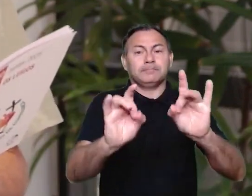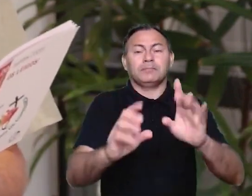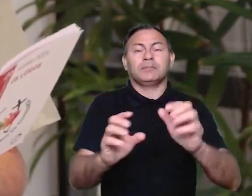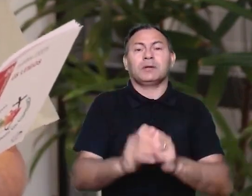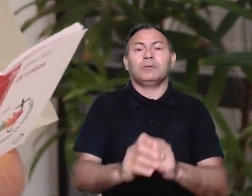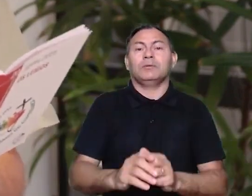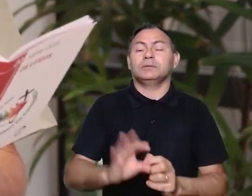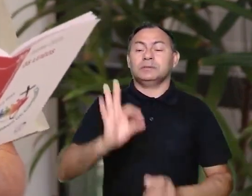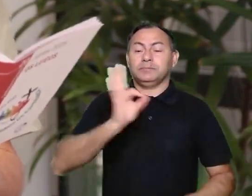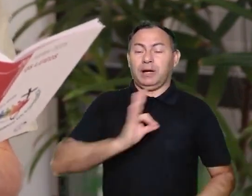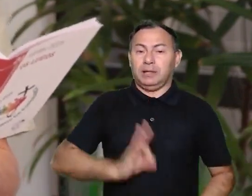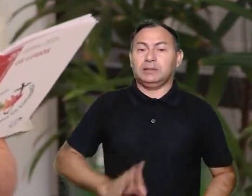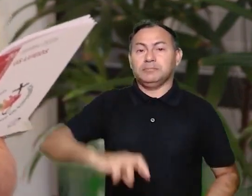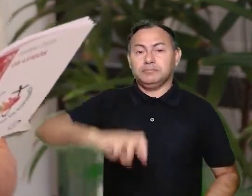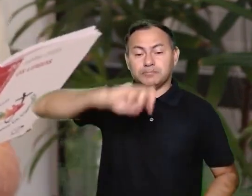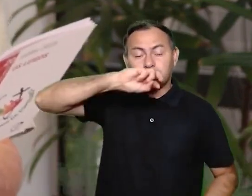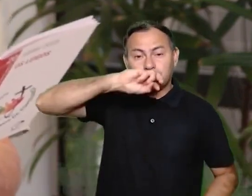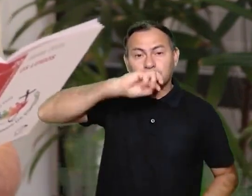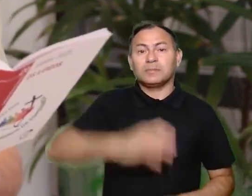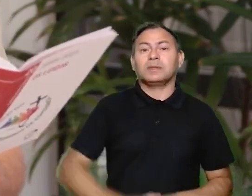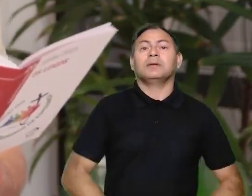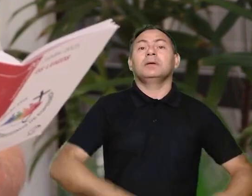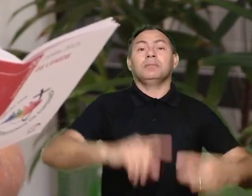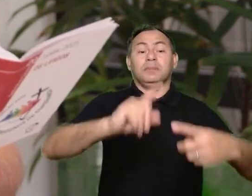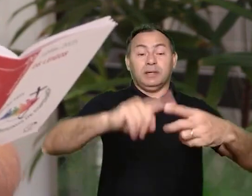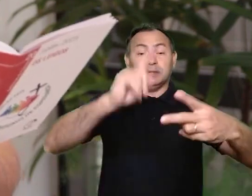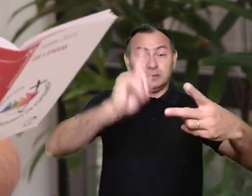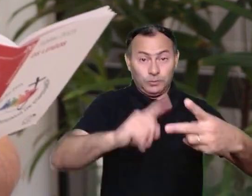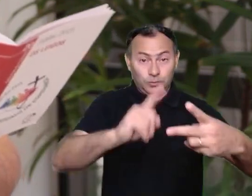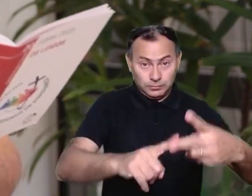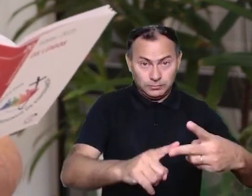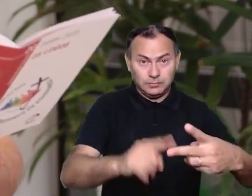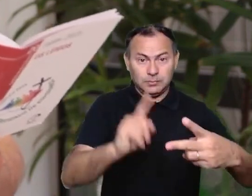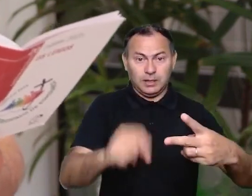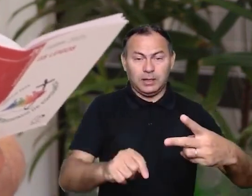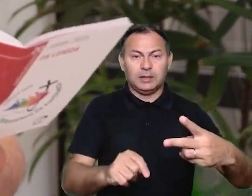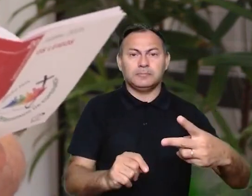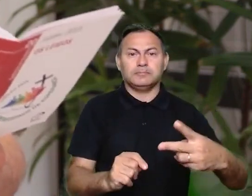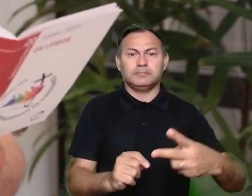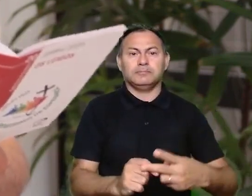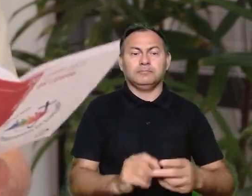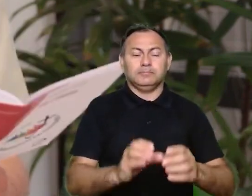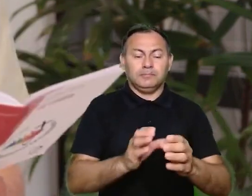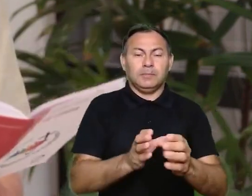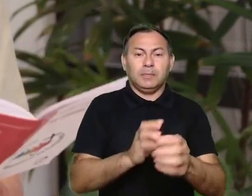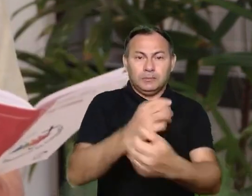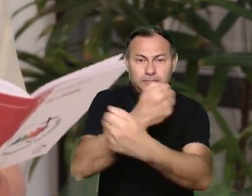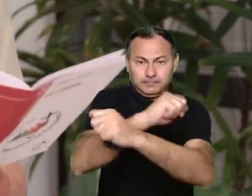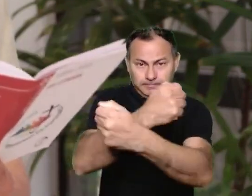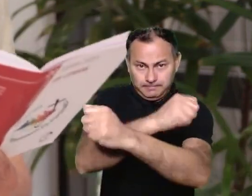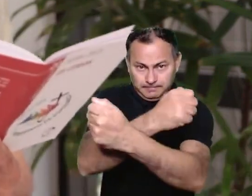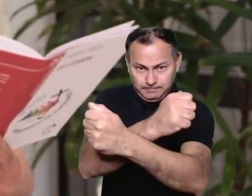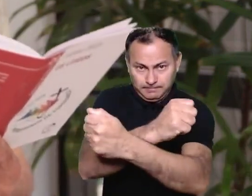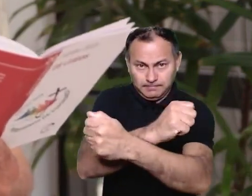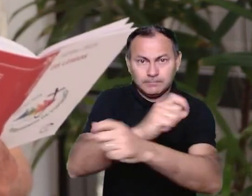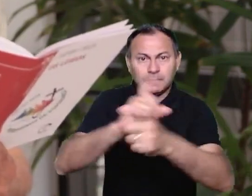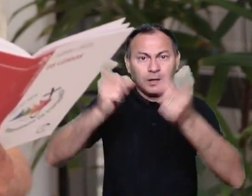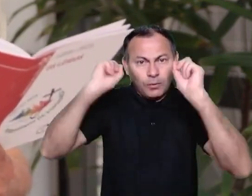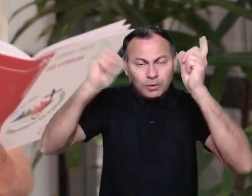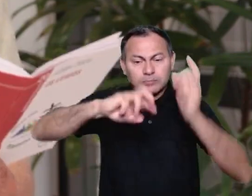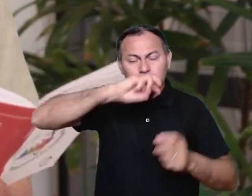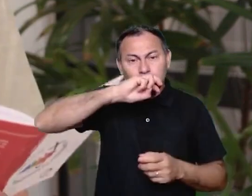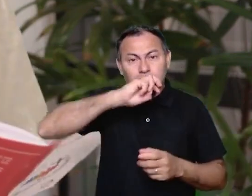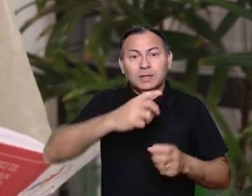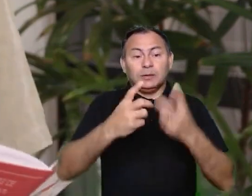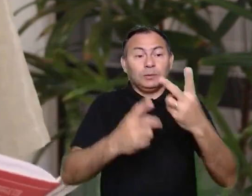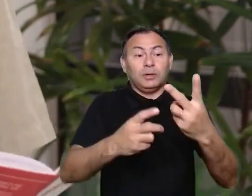e especialmente com os pastores. E o segundo ponto é que o concílio